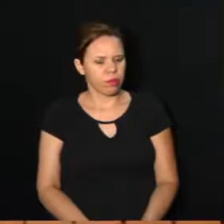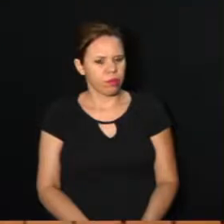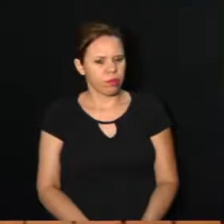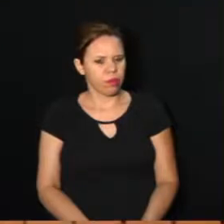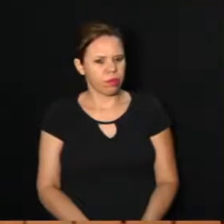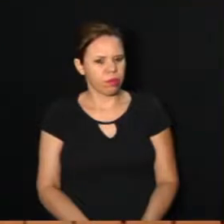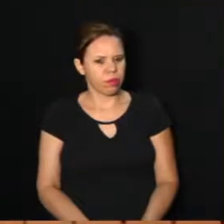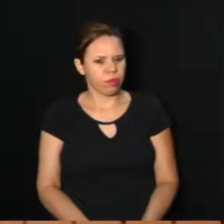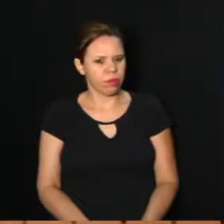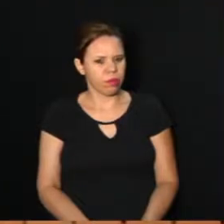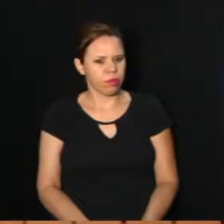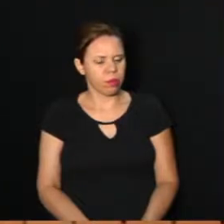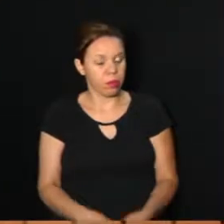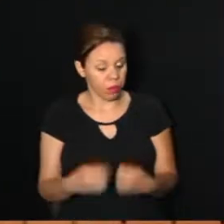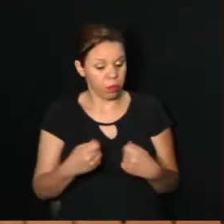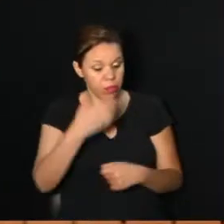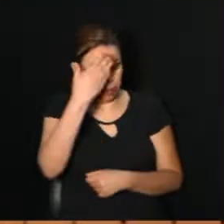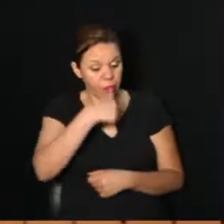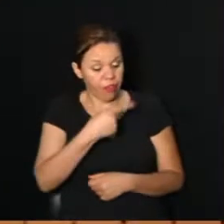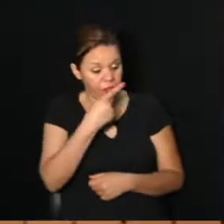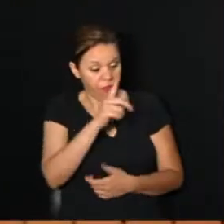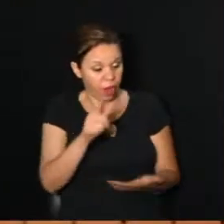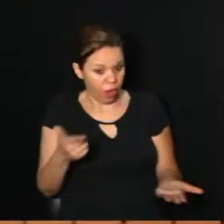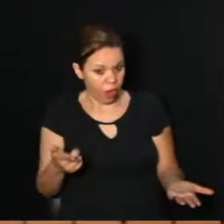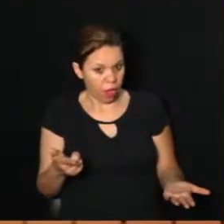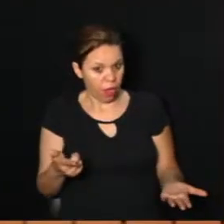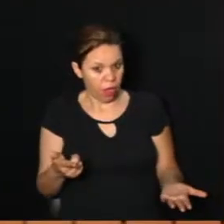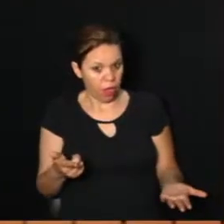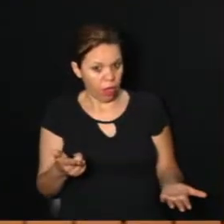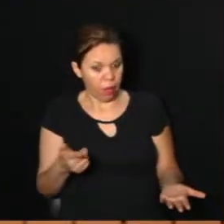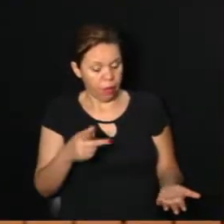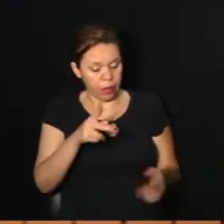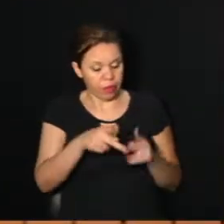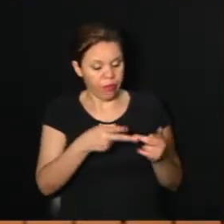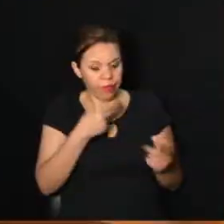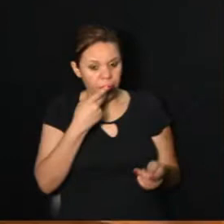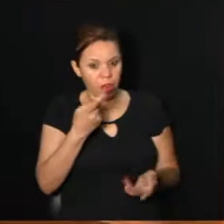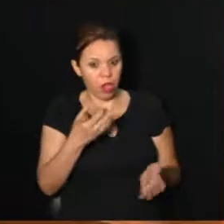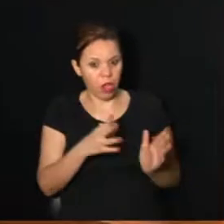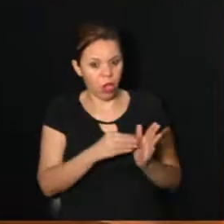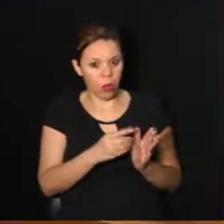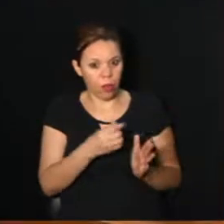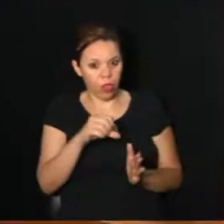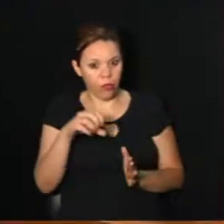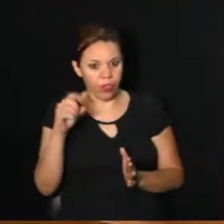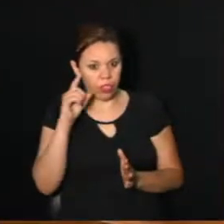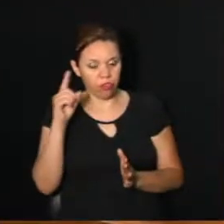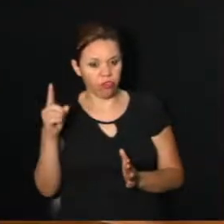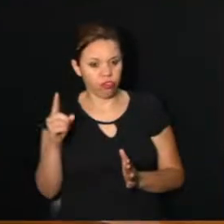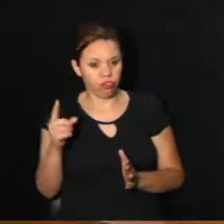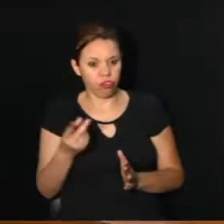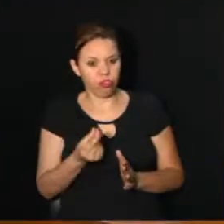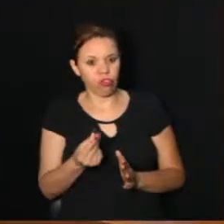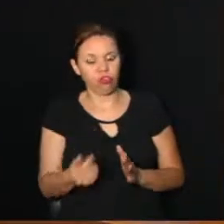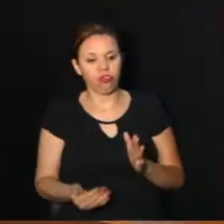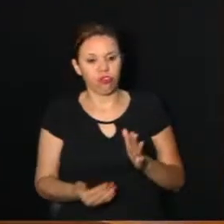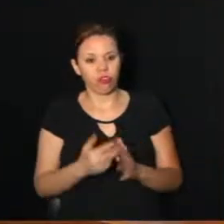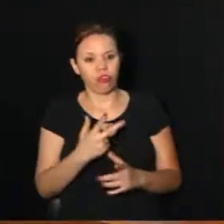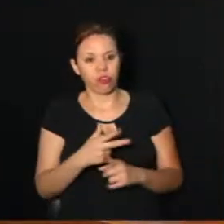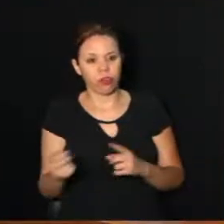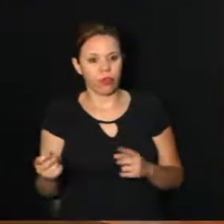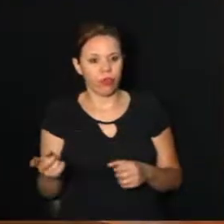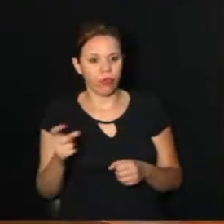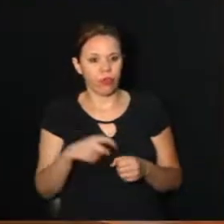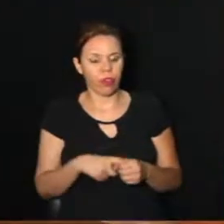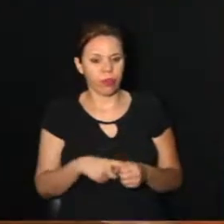Certo, mas tem que dizer isso? Como é que você vai porque pedir essa tal de cópia tem 90 dias de duração. Tem 90 dias, então você volta lá